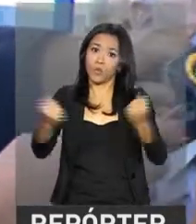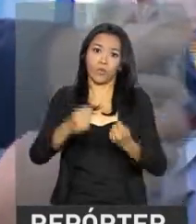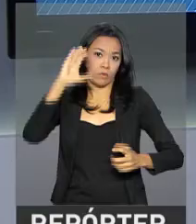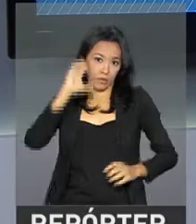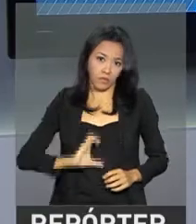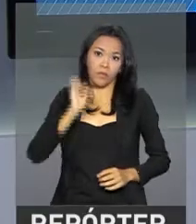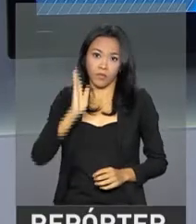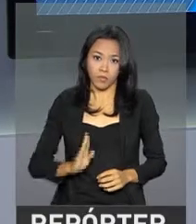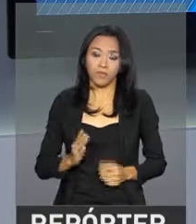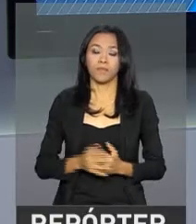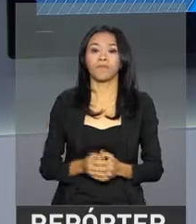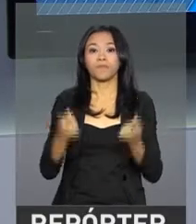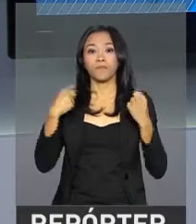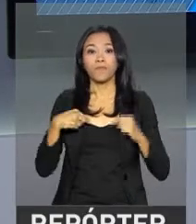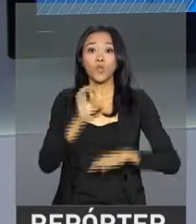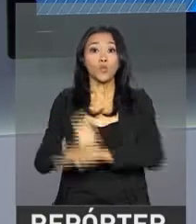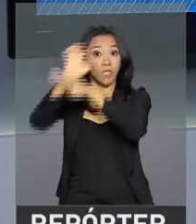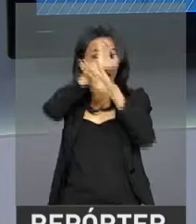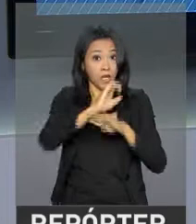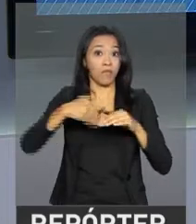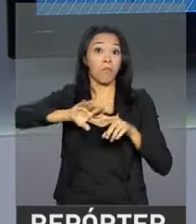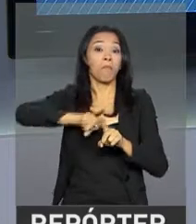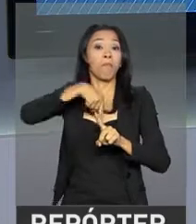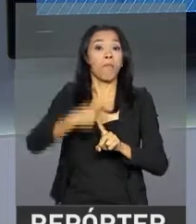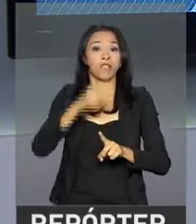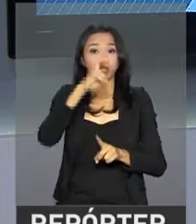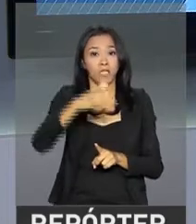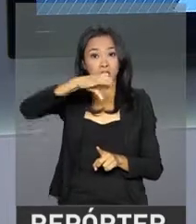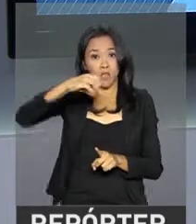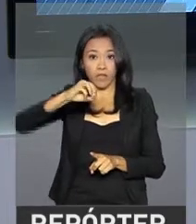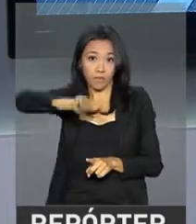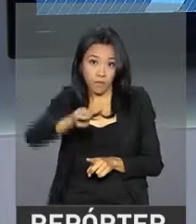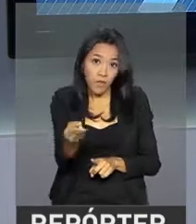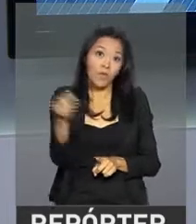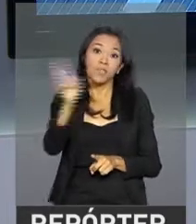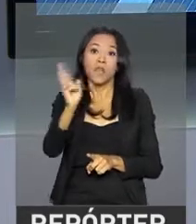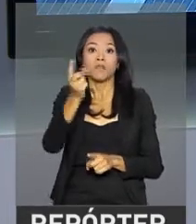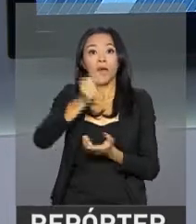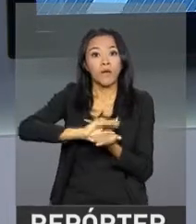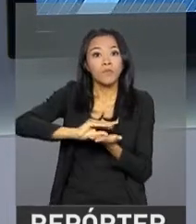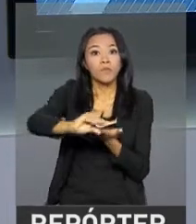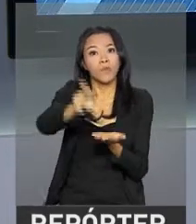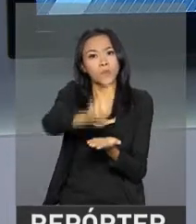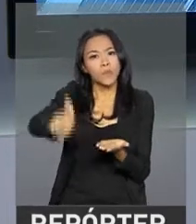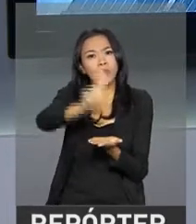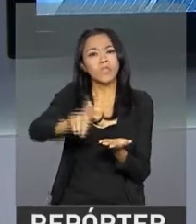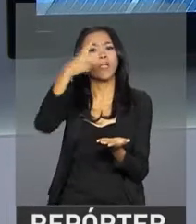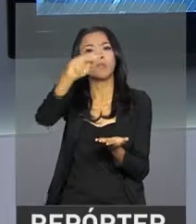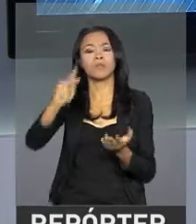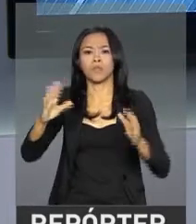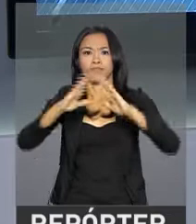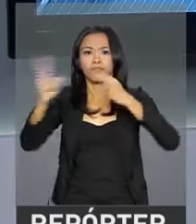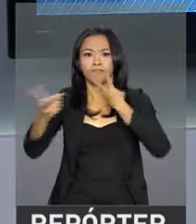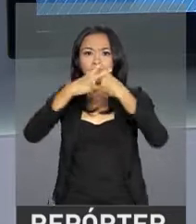brasileiro. Os estados vão ter mais de 590 milhões de reais para investir em modernização e aprimoramento do